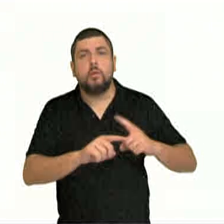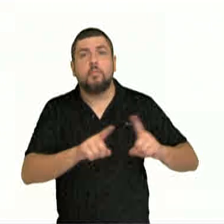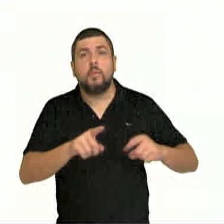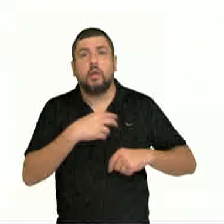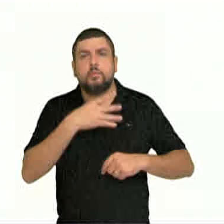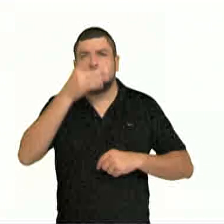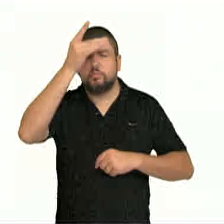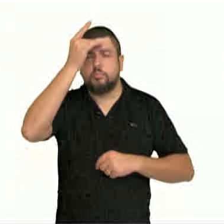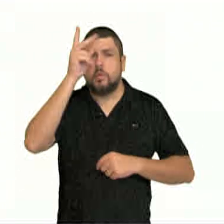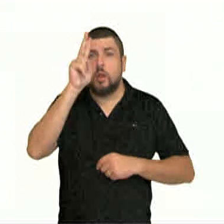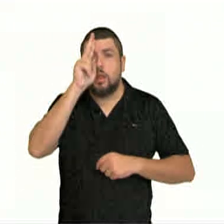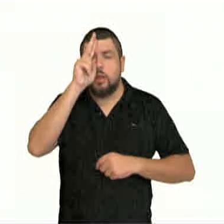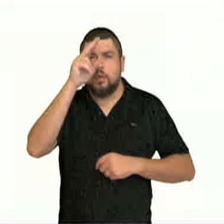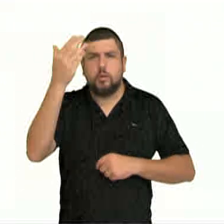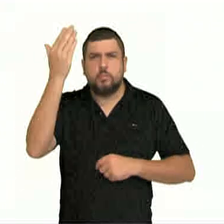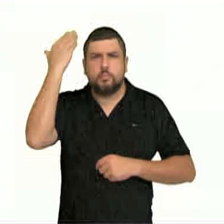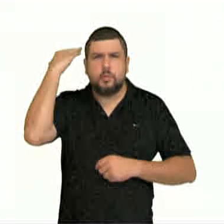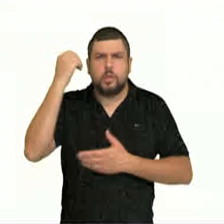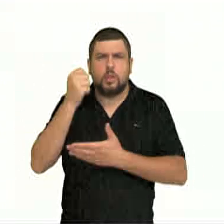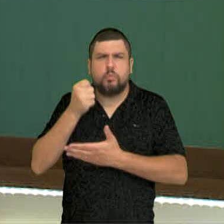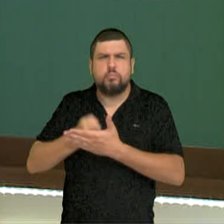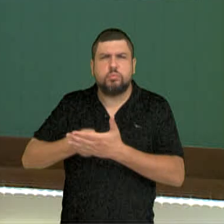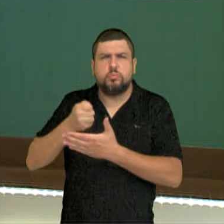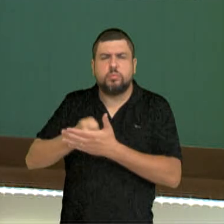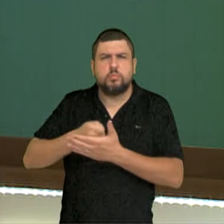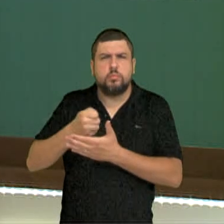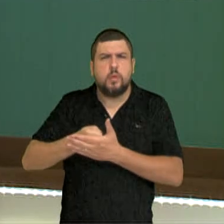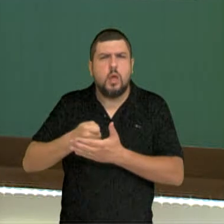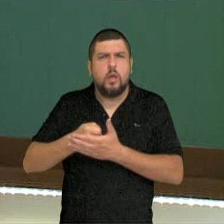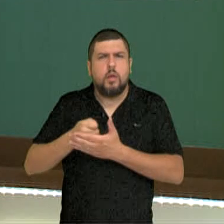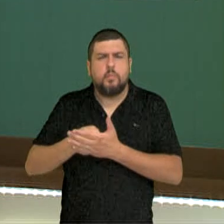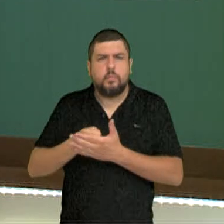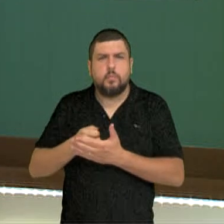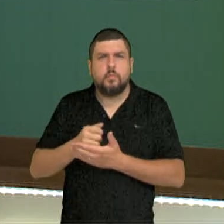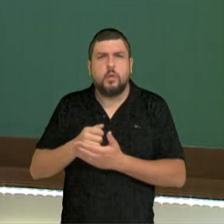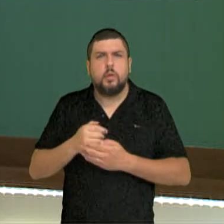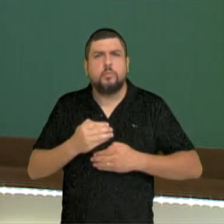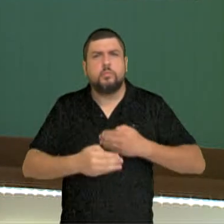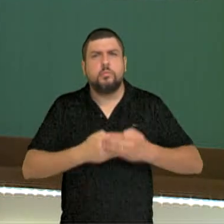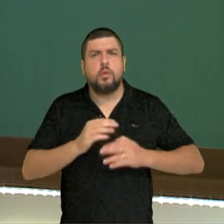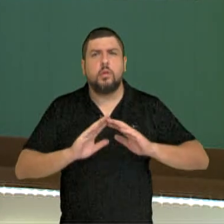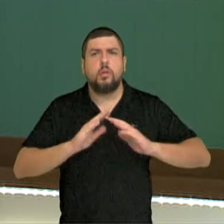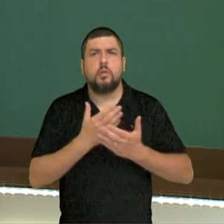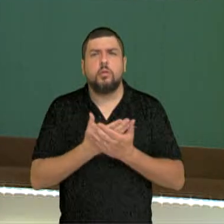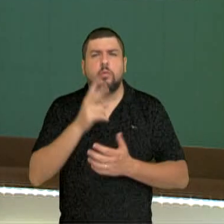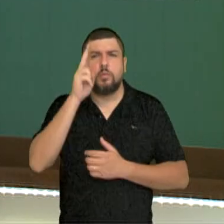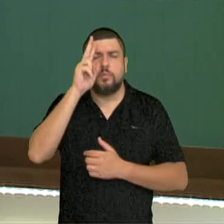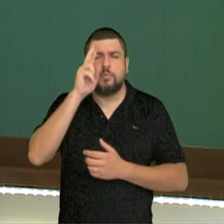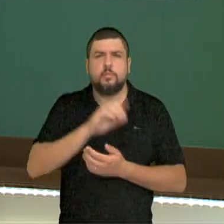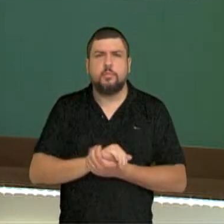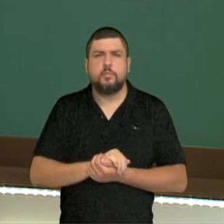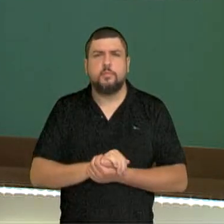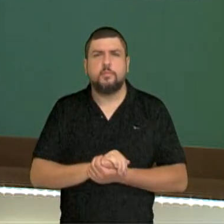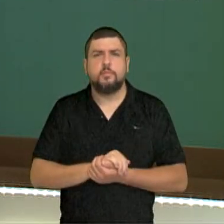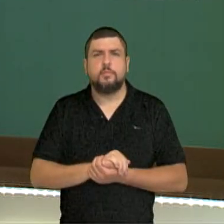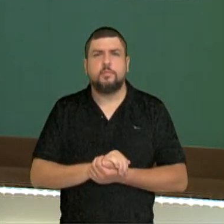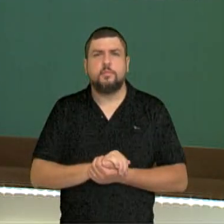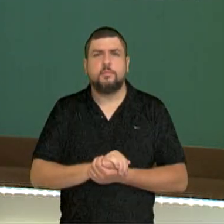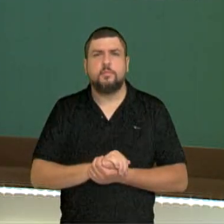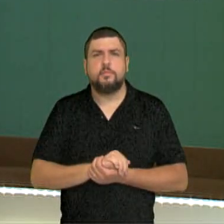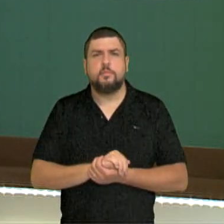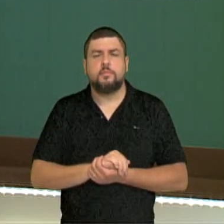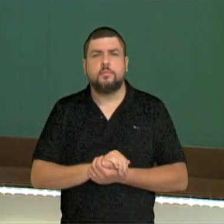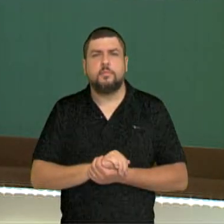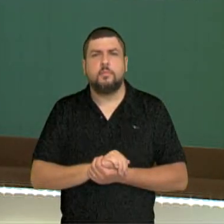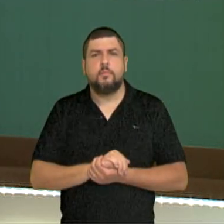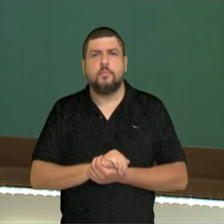vão sendo relembradas em algumas situações na rotina escolar. Então, ó, como a história